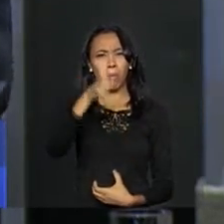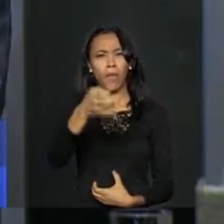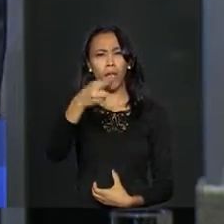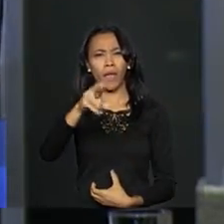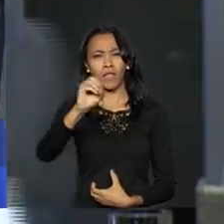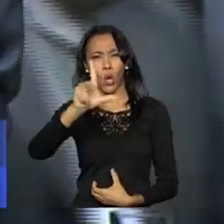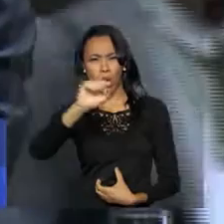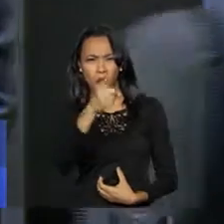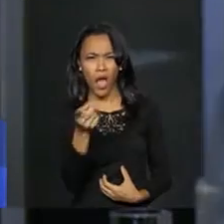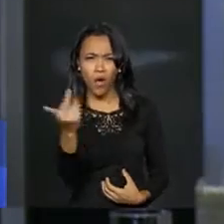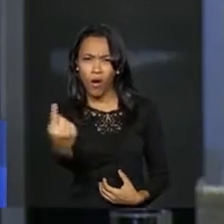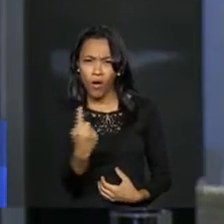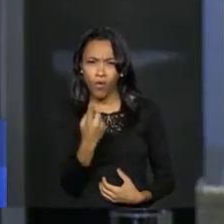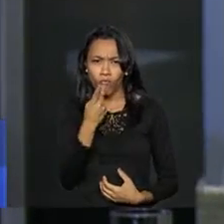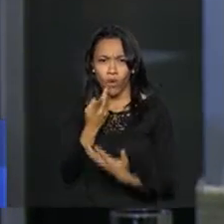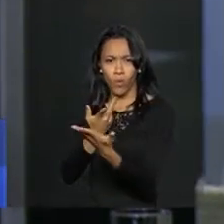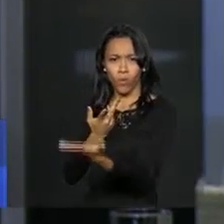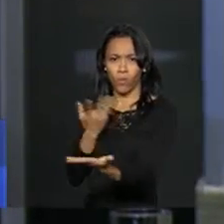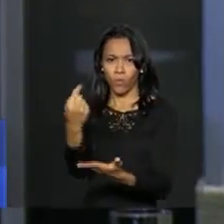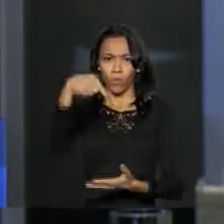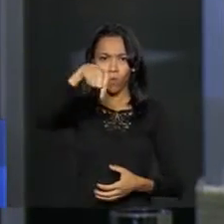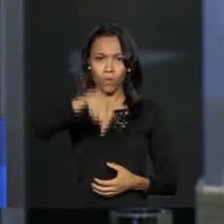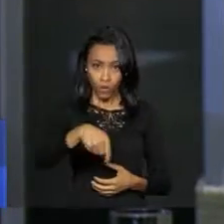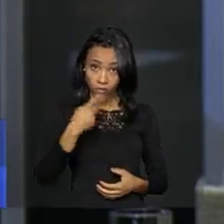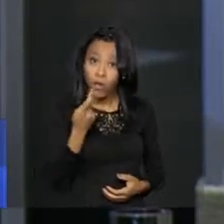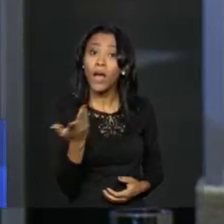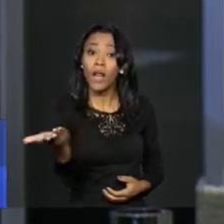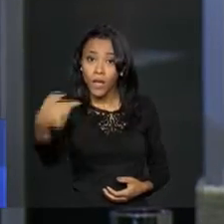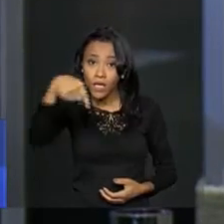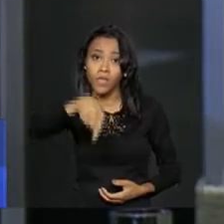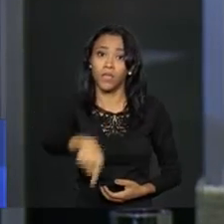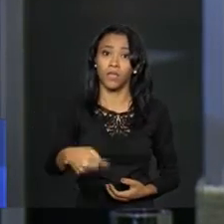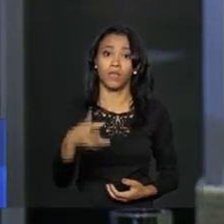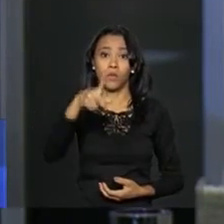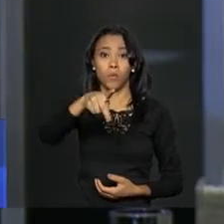Osmar Serralho, Vossa Excelência foi relator de uma CPI lá de trás. Fala do Petrolão.